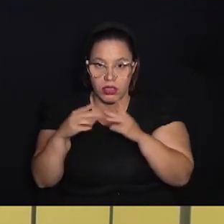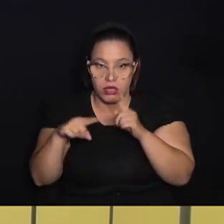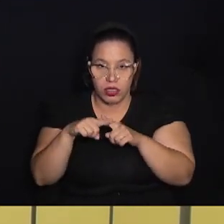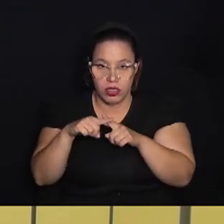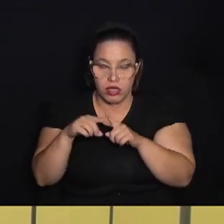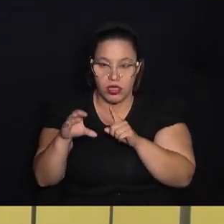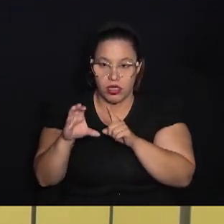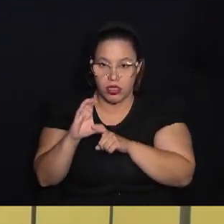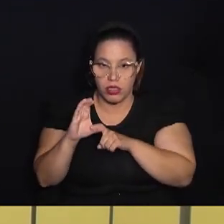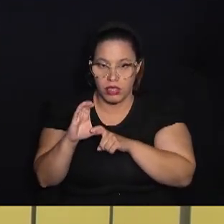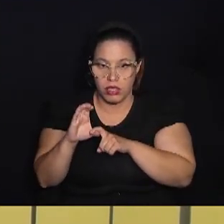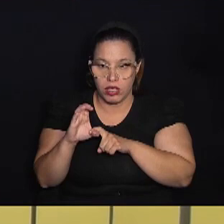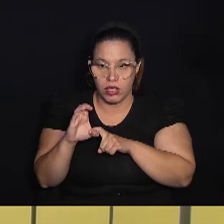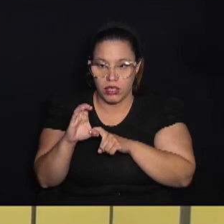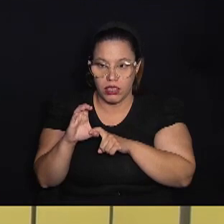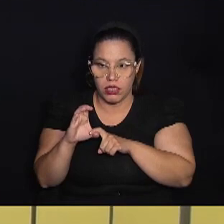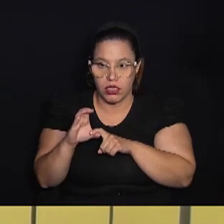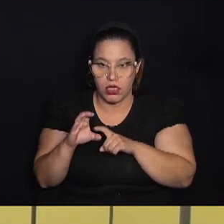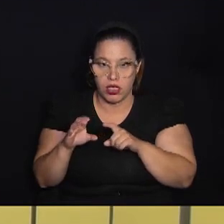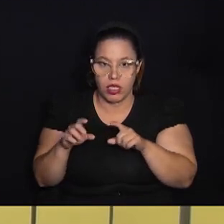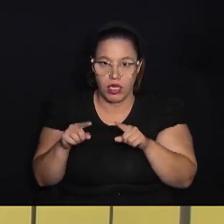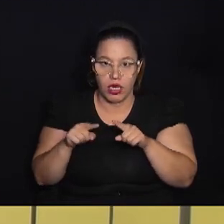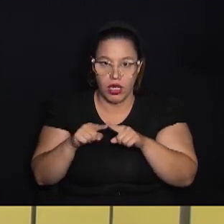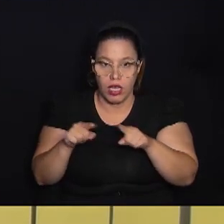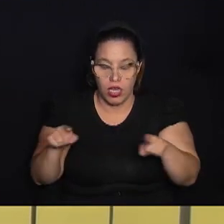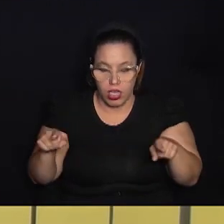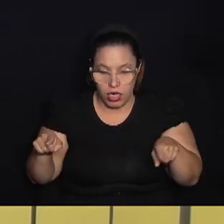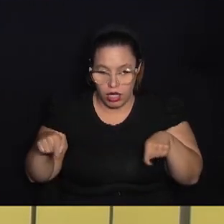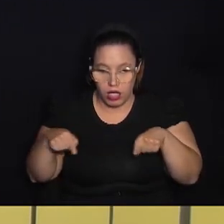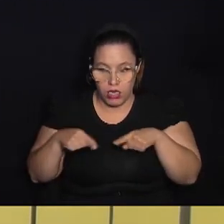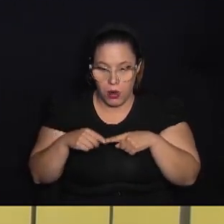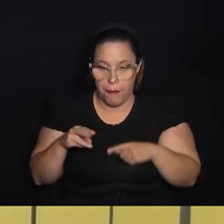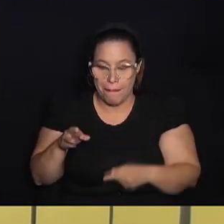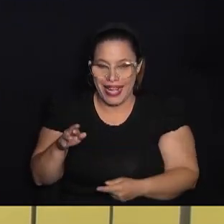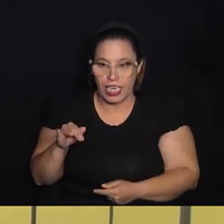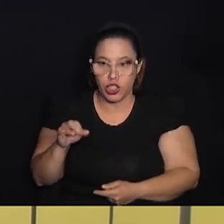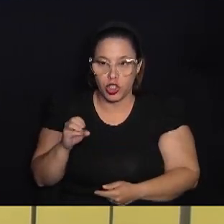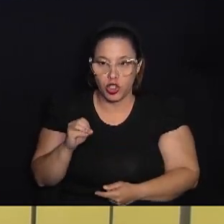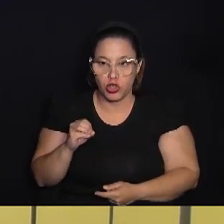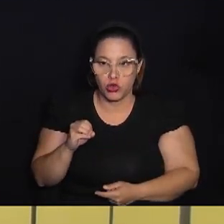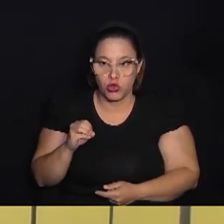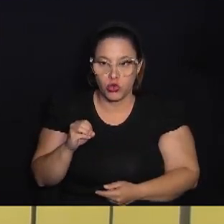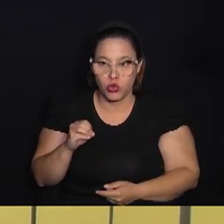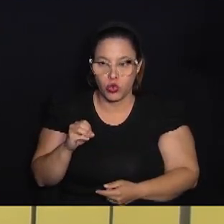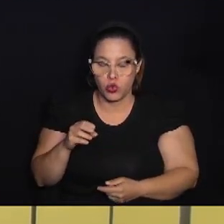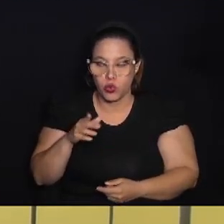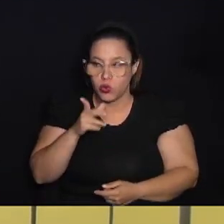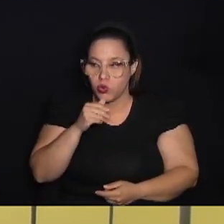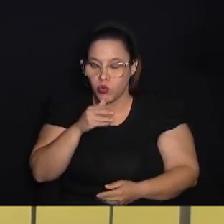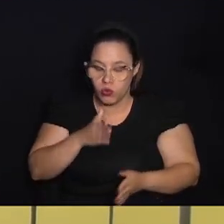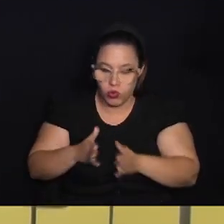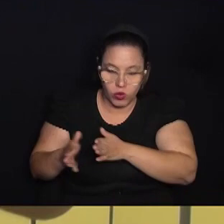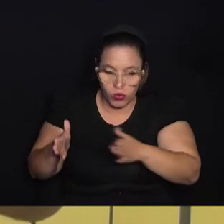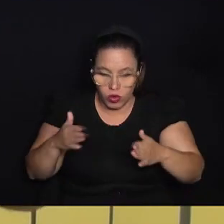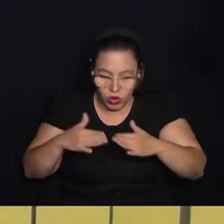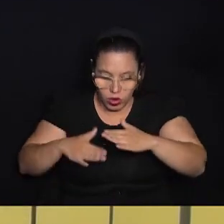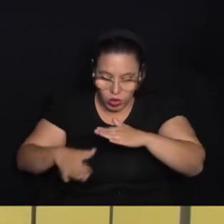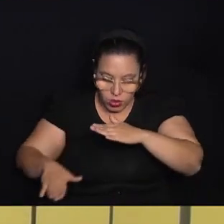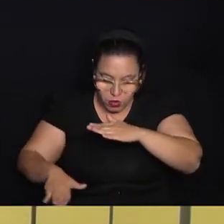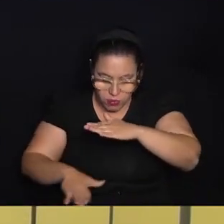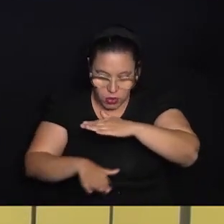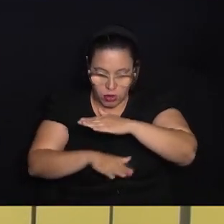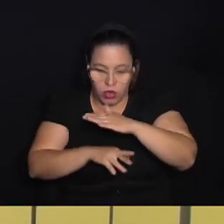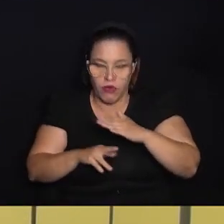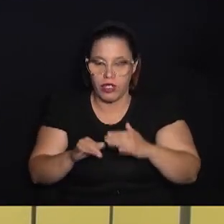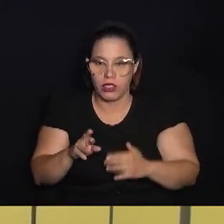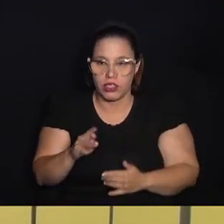Conceição que diziam que ali era um grande charco ali era um grande Brejo tanto que passa um rio embaixo do embaixo da Francisco Glicério